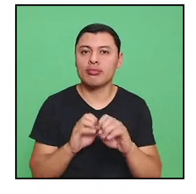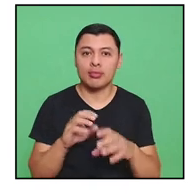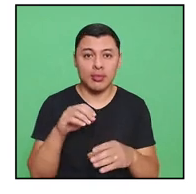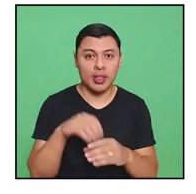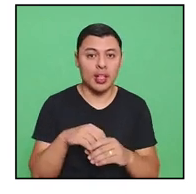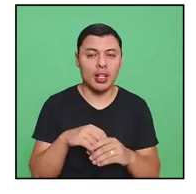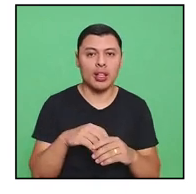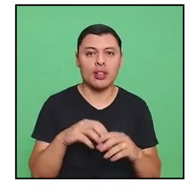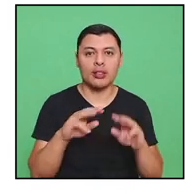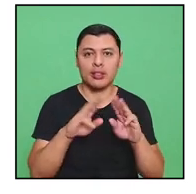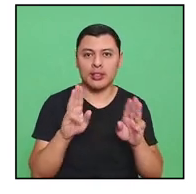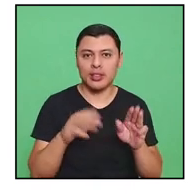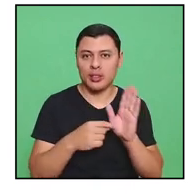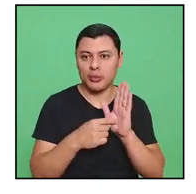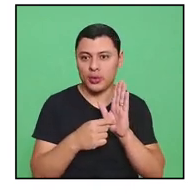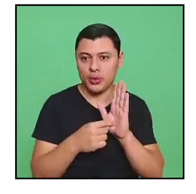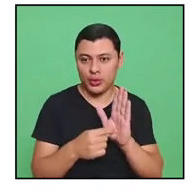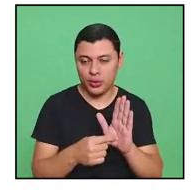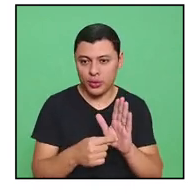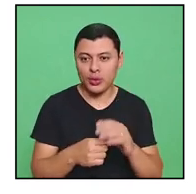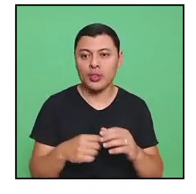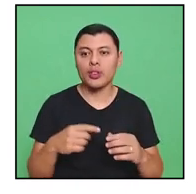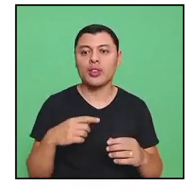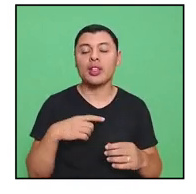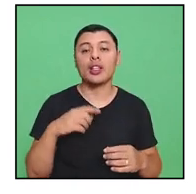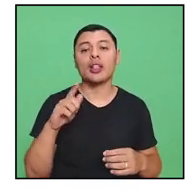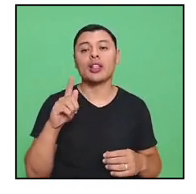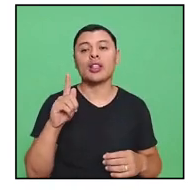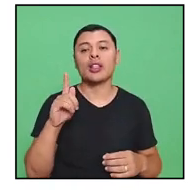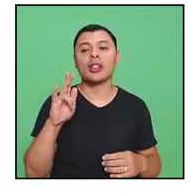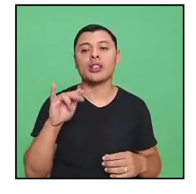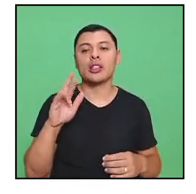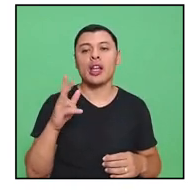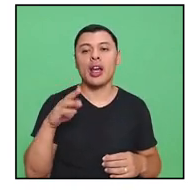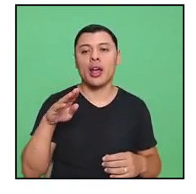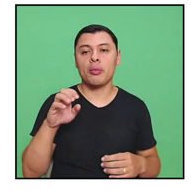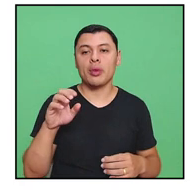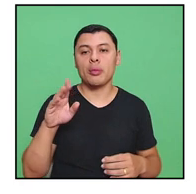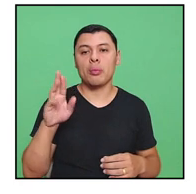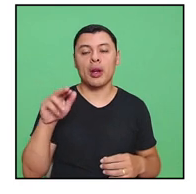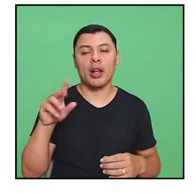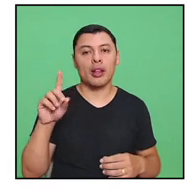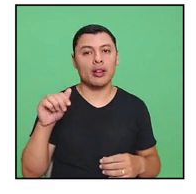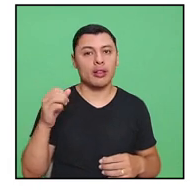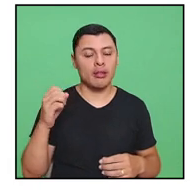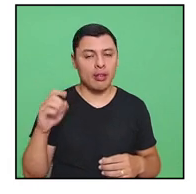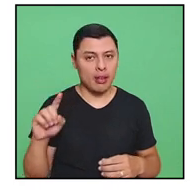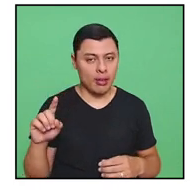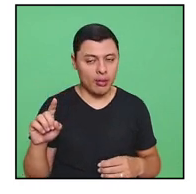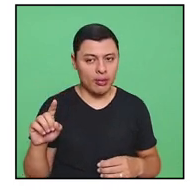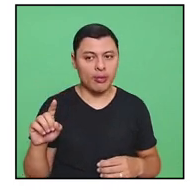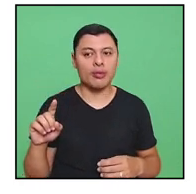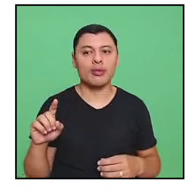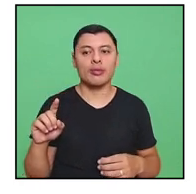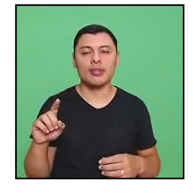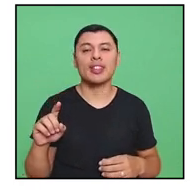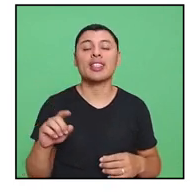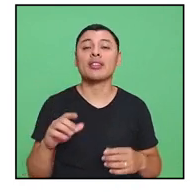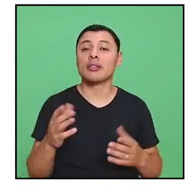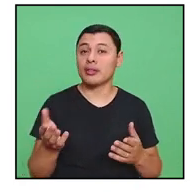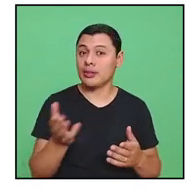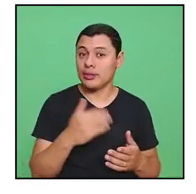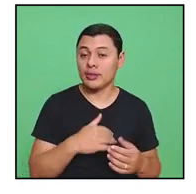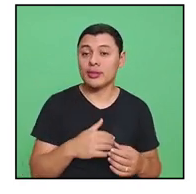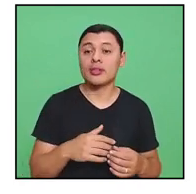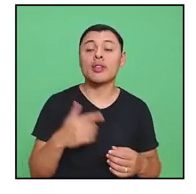Com o Rudá Cabral, com o Guarido, com o Guilherme Brandão e com a Júlia Aranha. Então, apareçam também. E